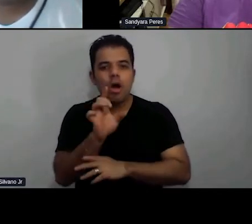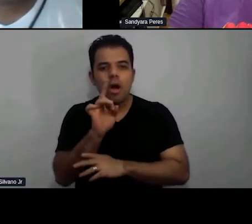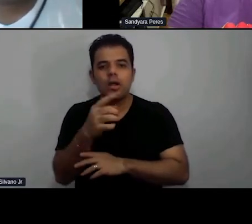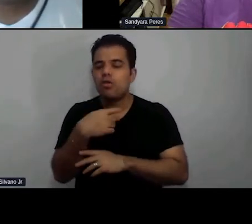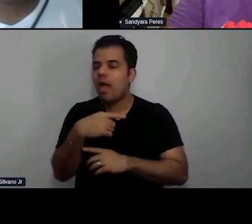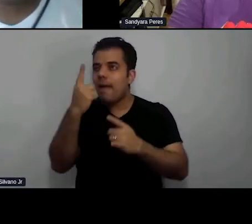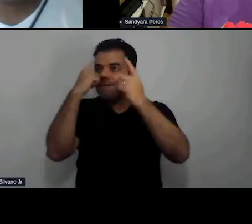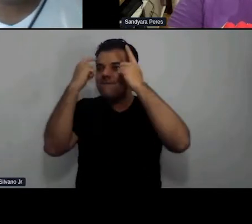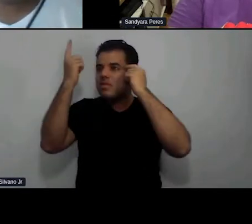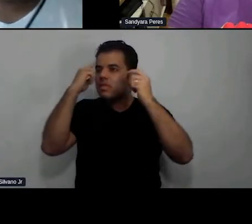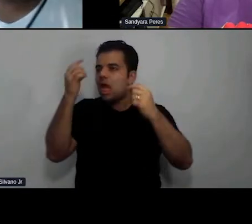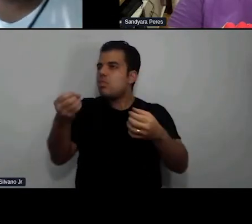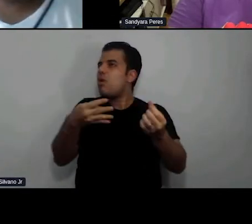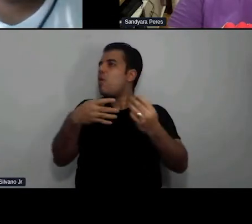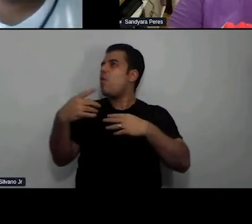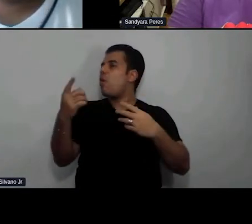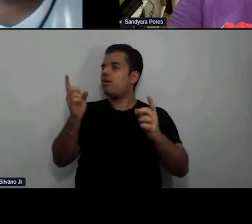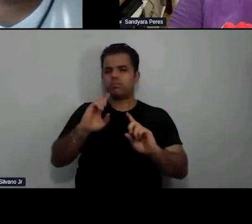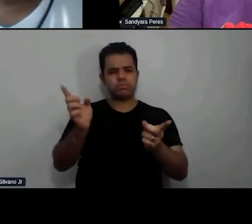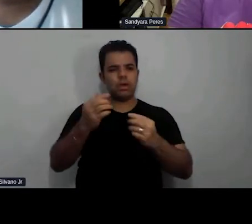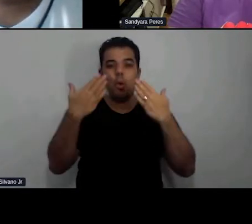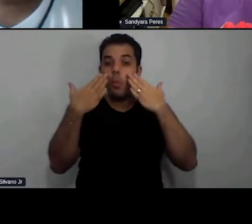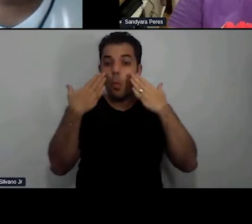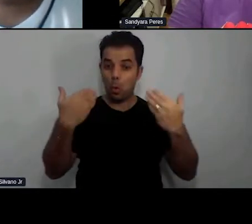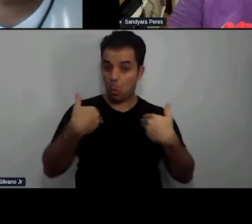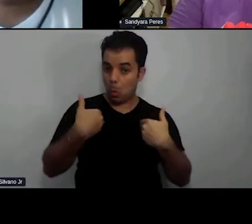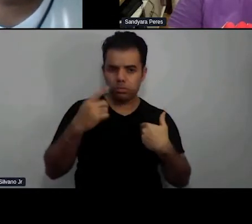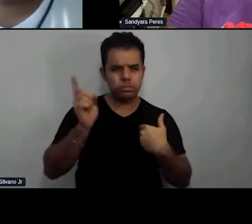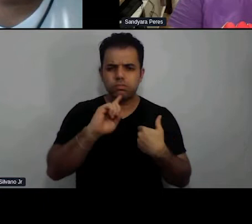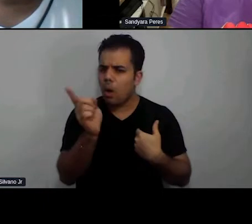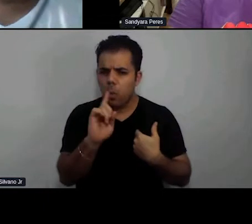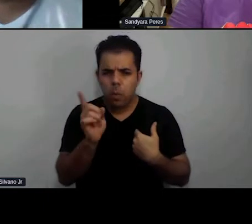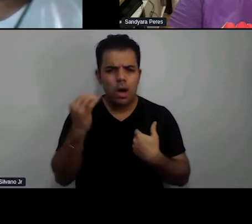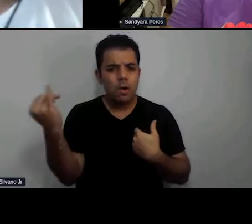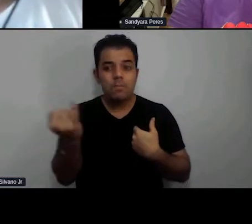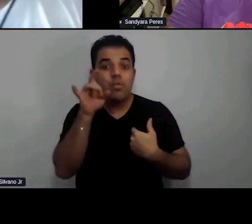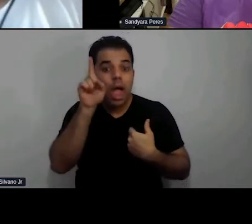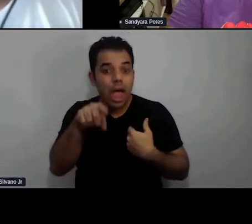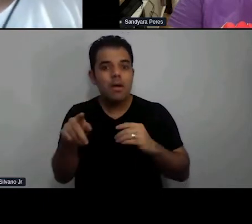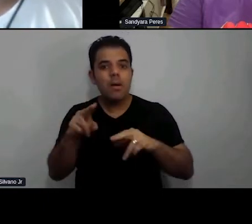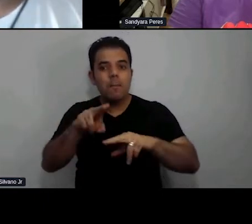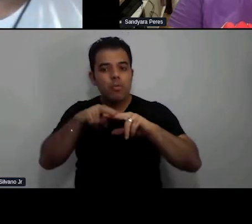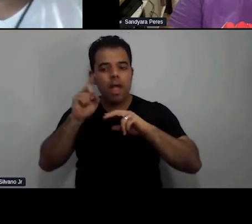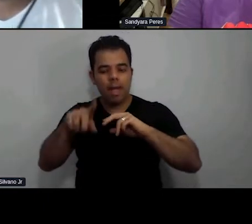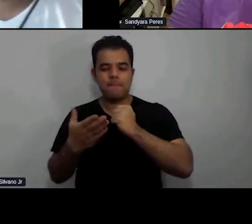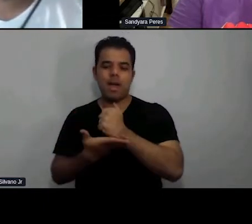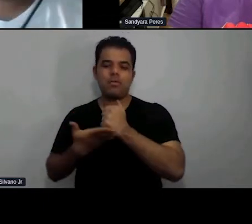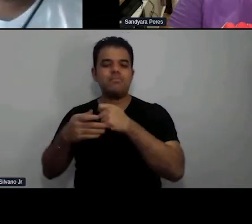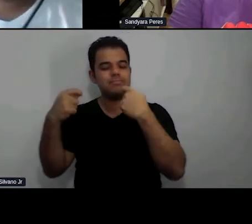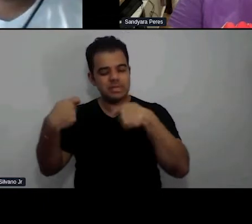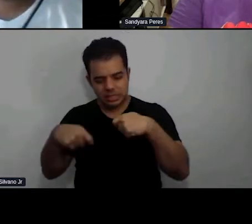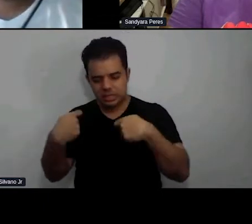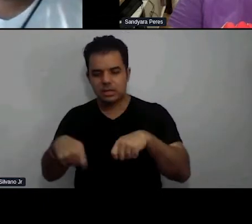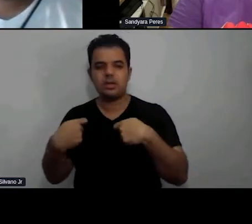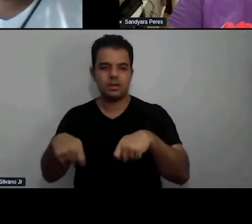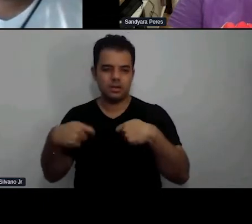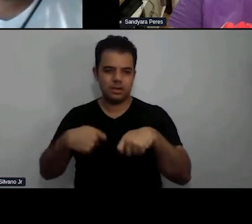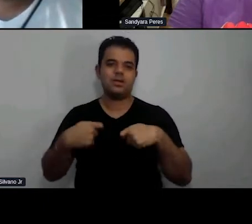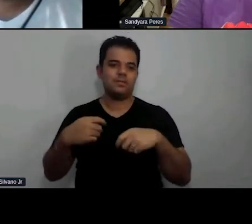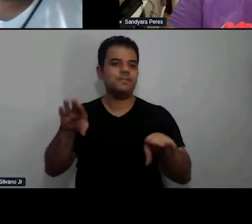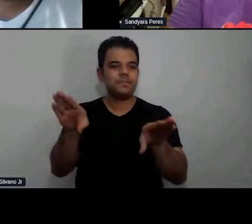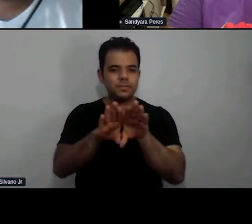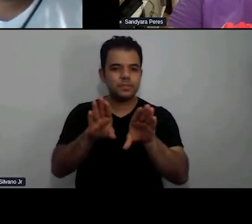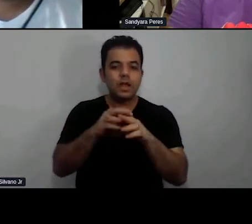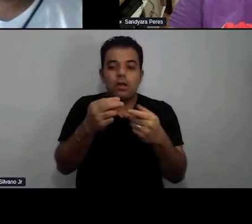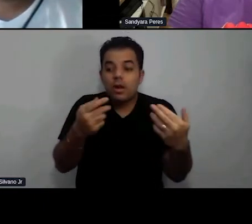inventar moda ou querendo aparecer. Não, nada disso. A gente está fazendo porque é o básico. Porque as